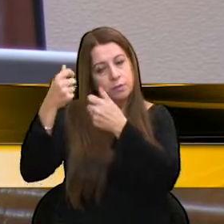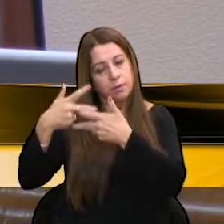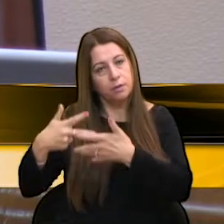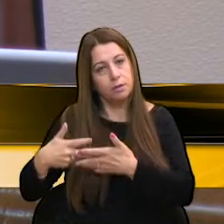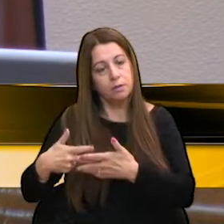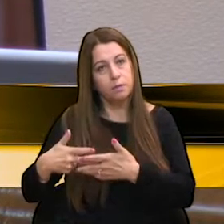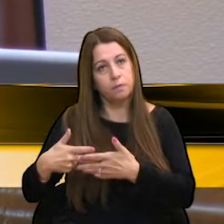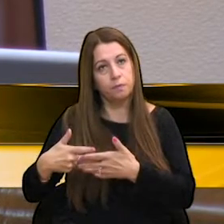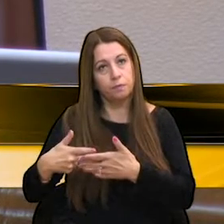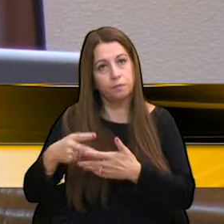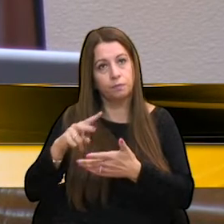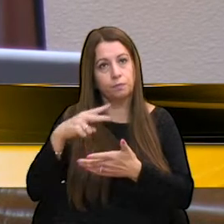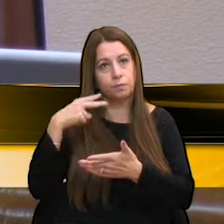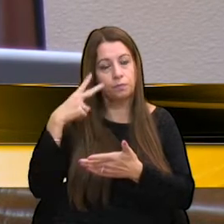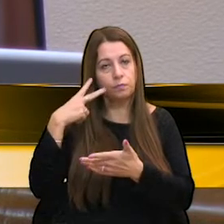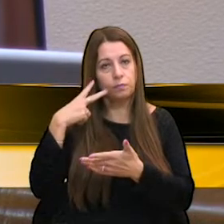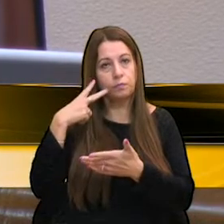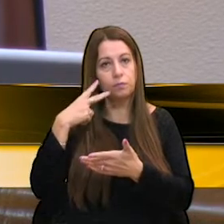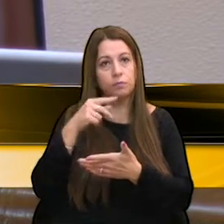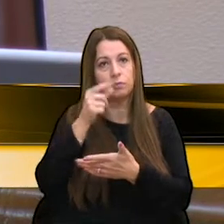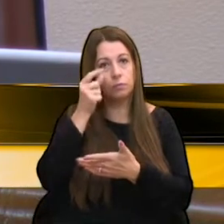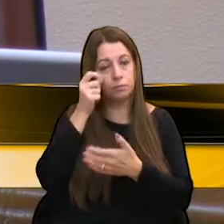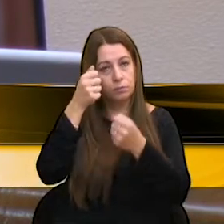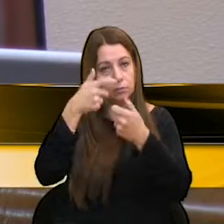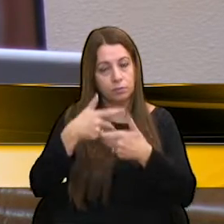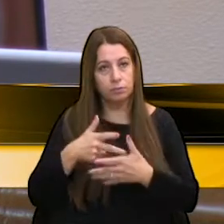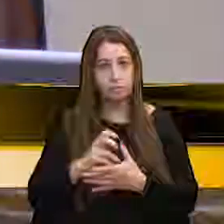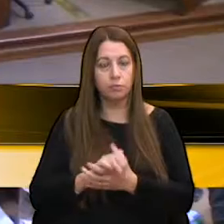providências. Relator, vereador Paulo Périco.